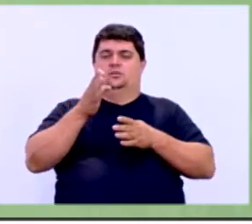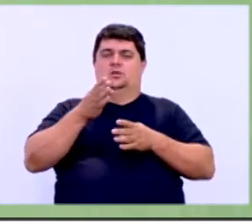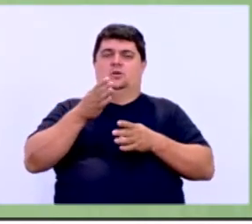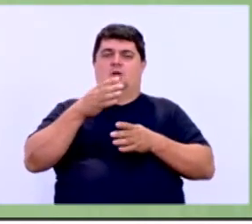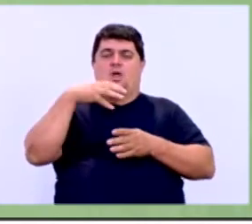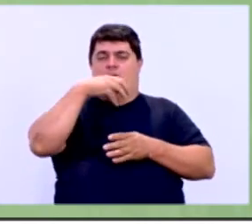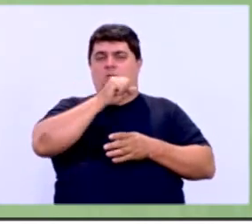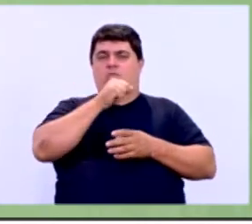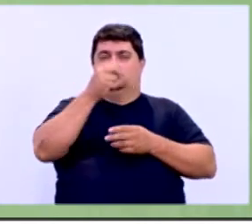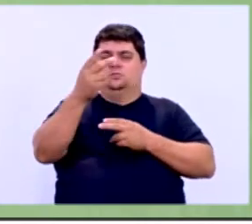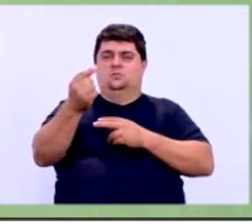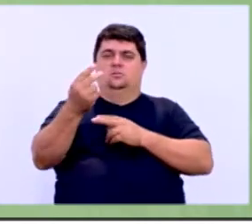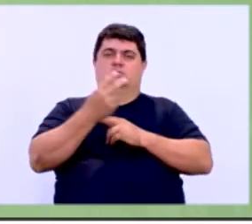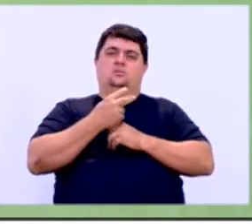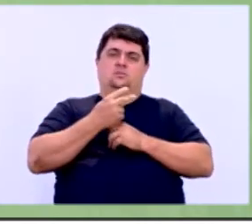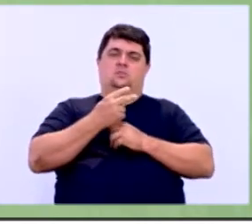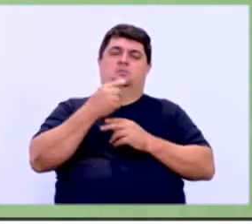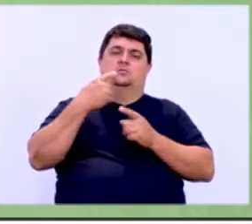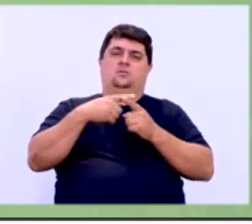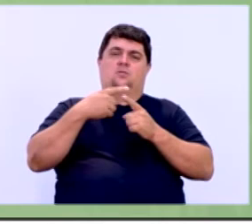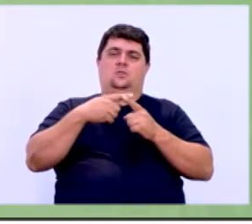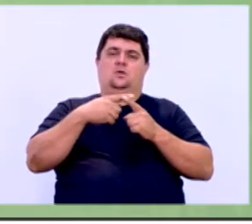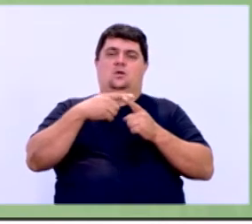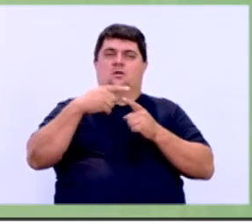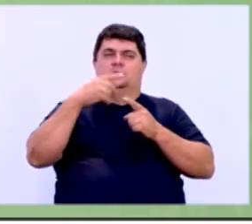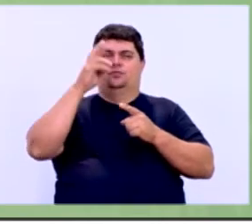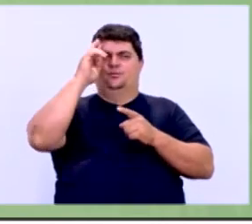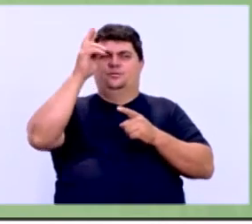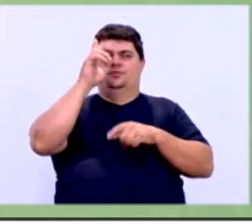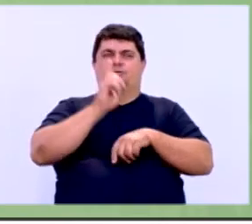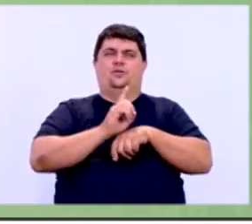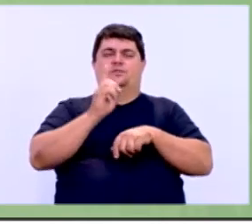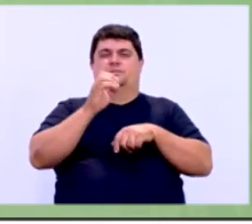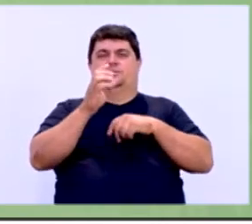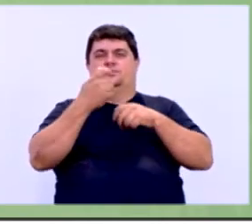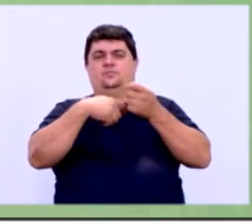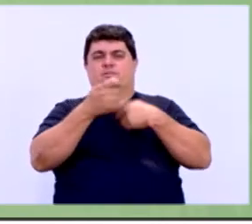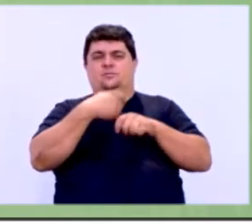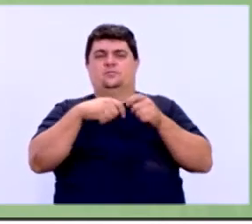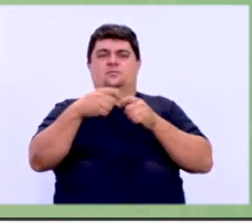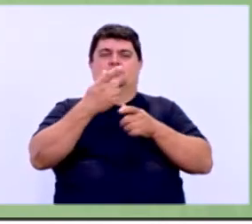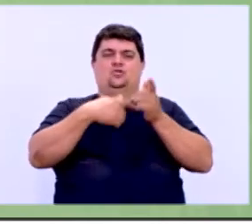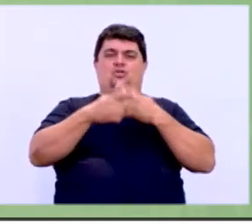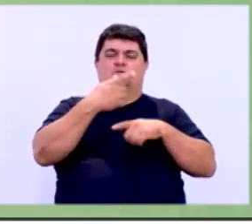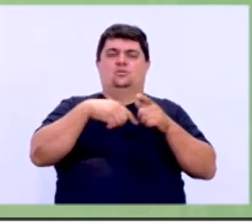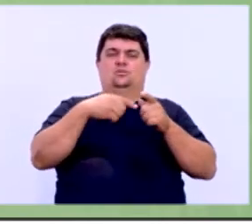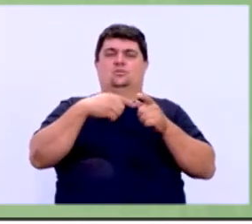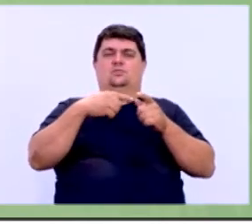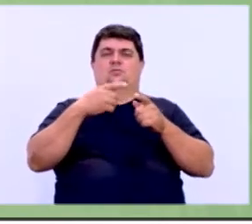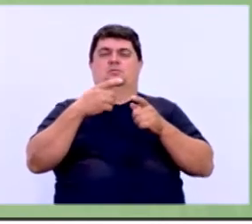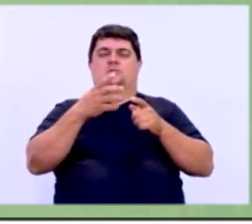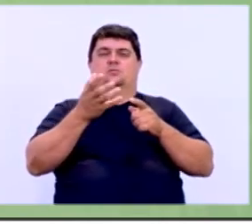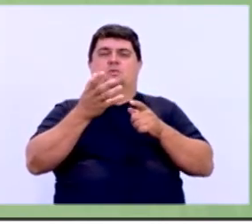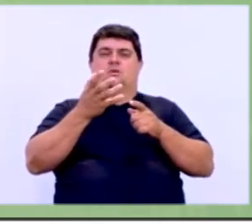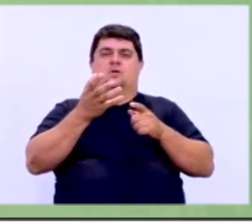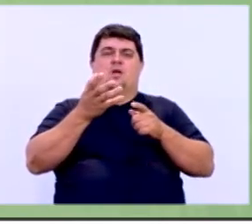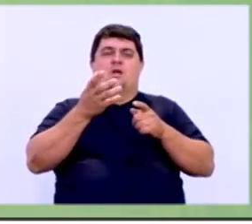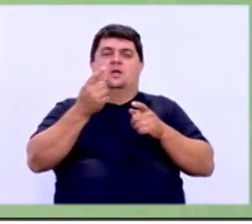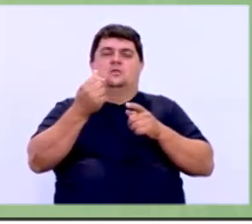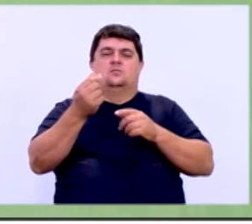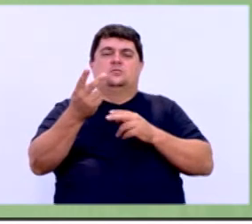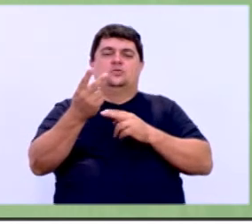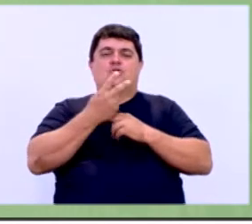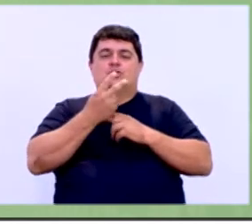Esse financiamento de curto prazo é quando o empresário, quando o administrador, quando o gestor do recurso financeiro, ele